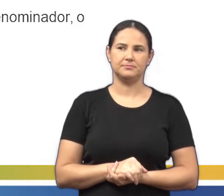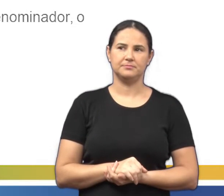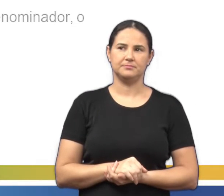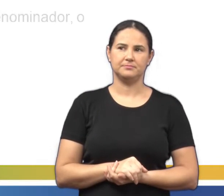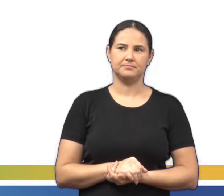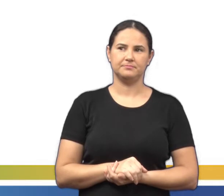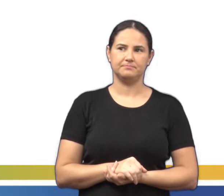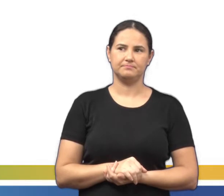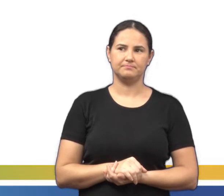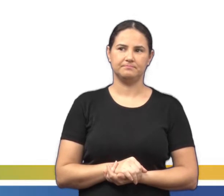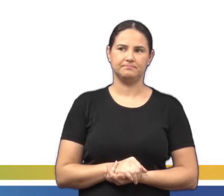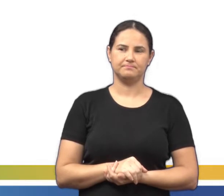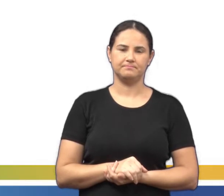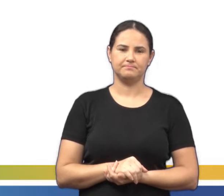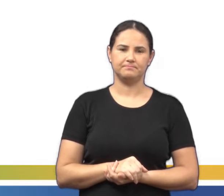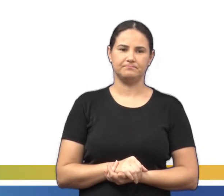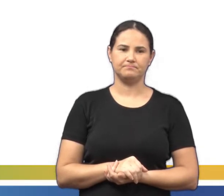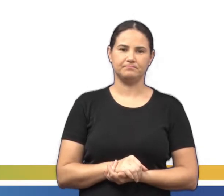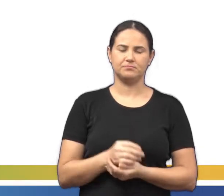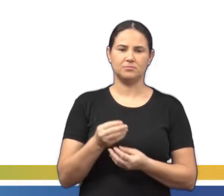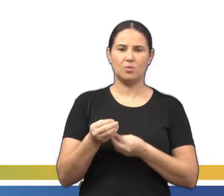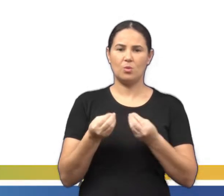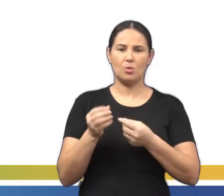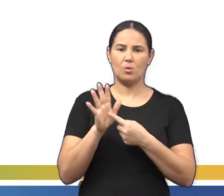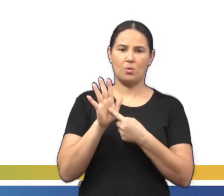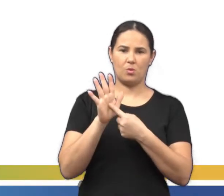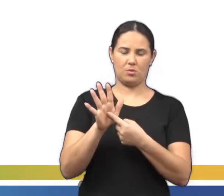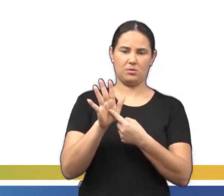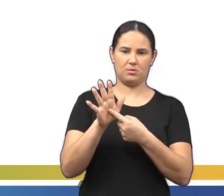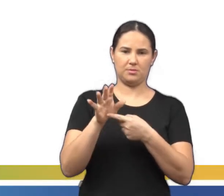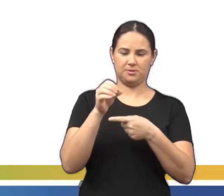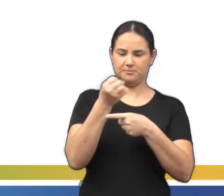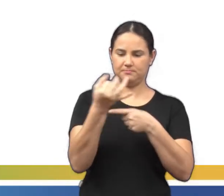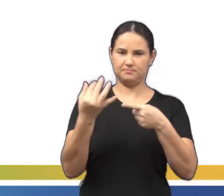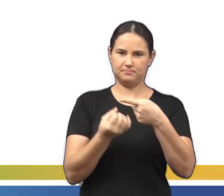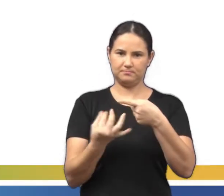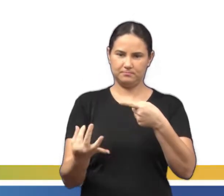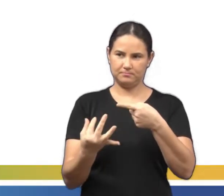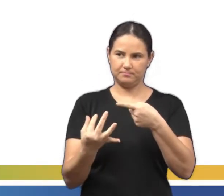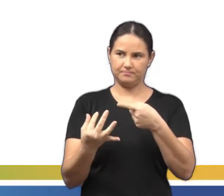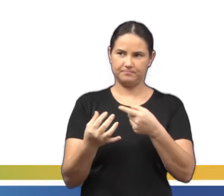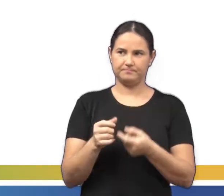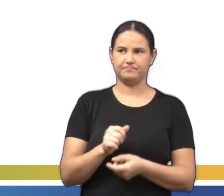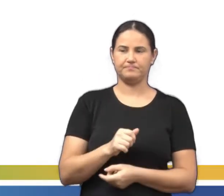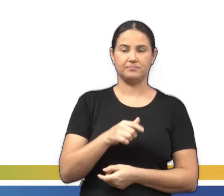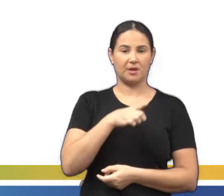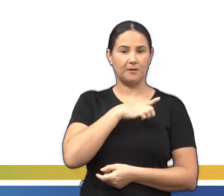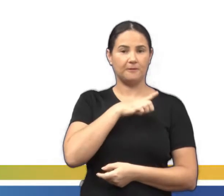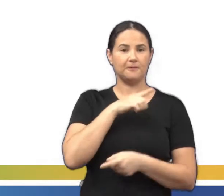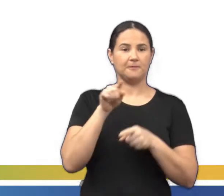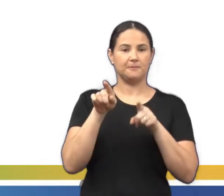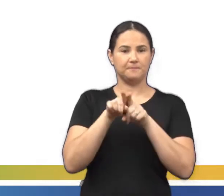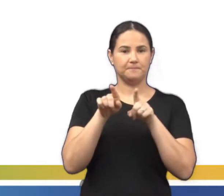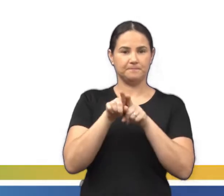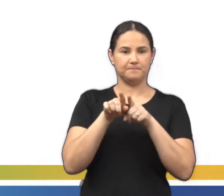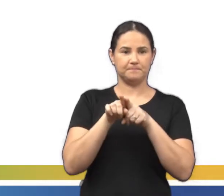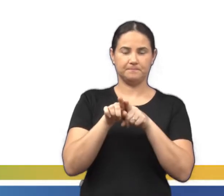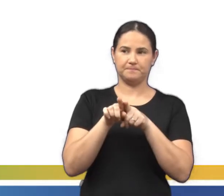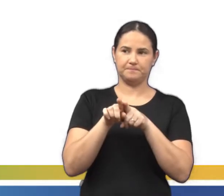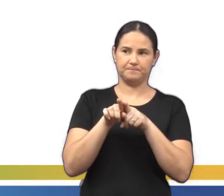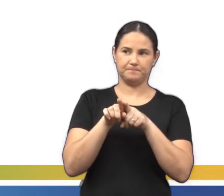A representação gráfica das frações, tá? As frações também são representadas de forma gráfica. Você pode